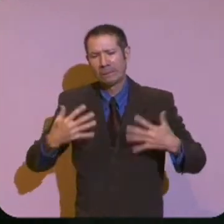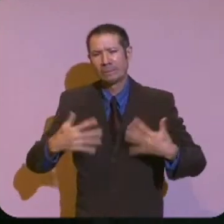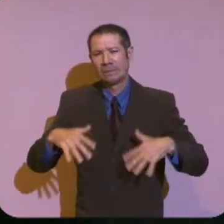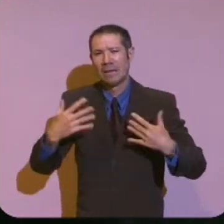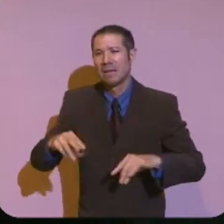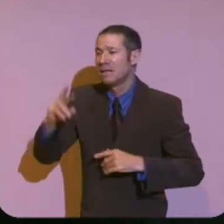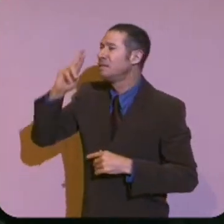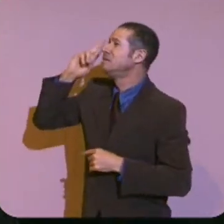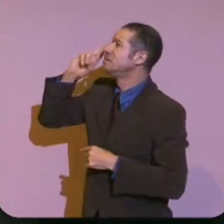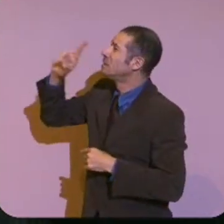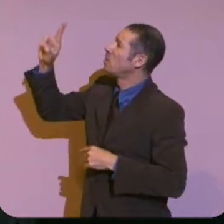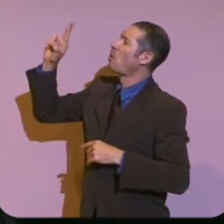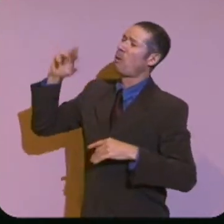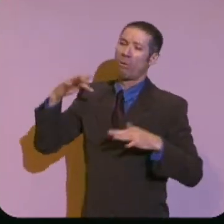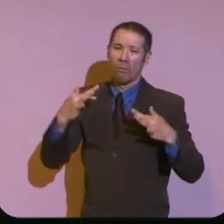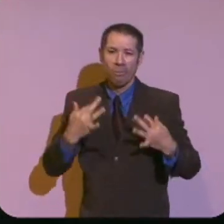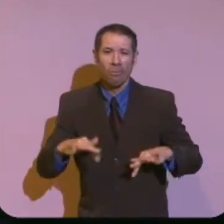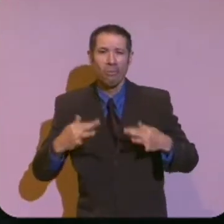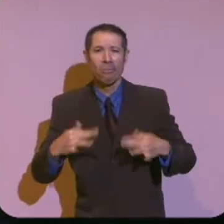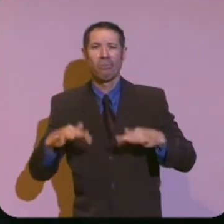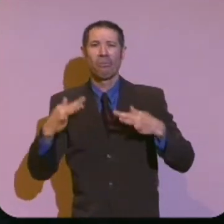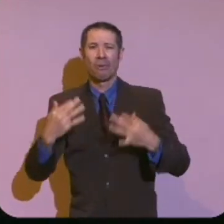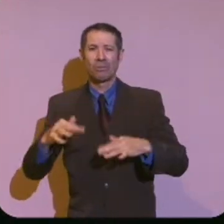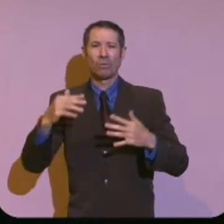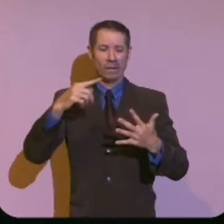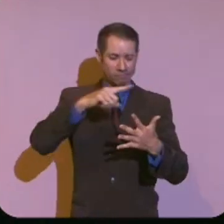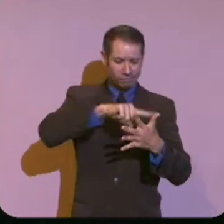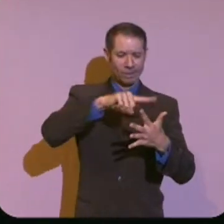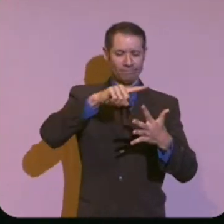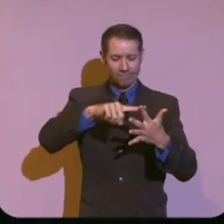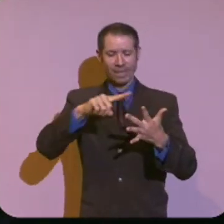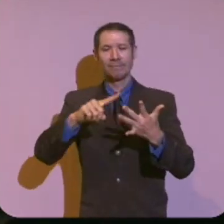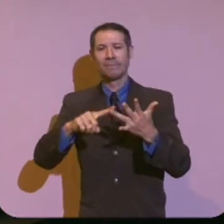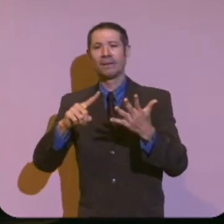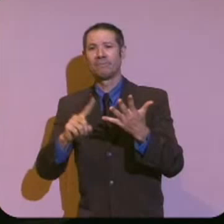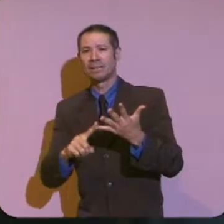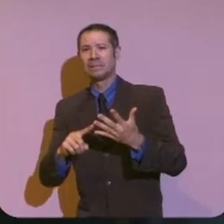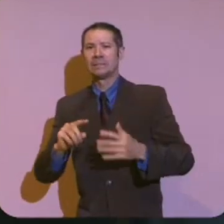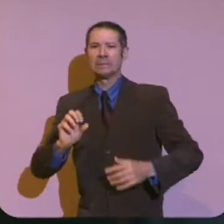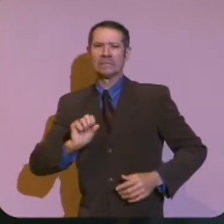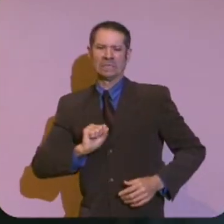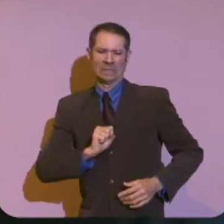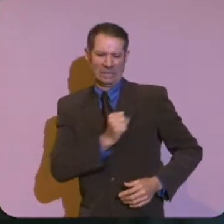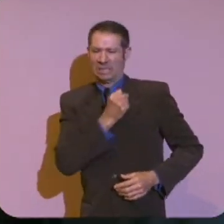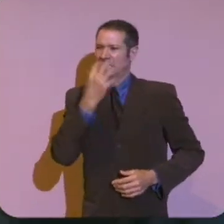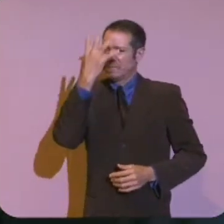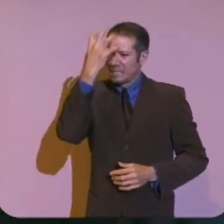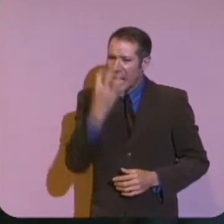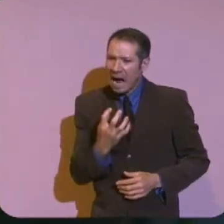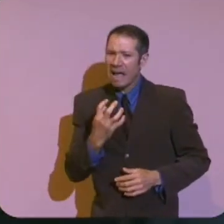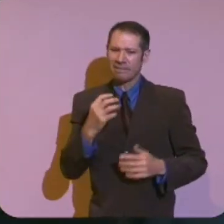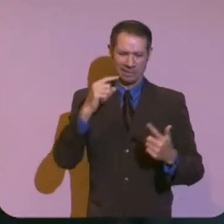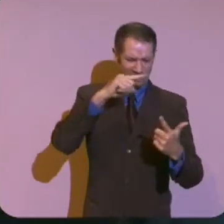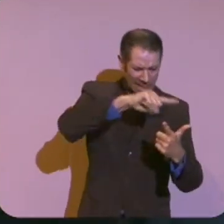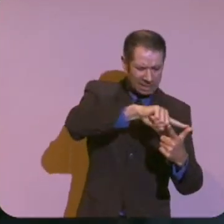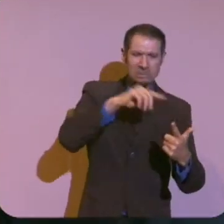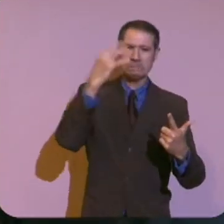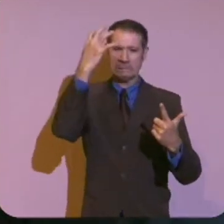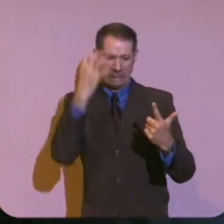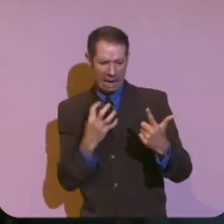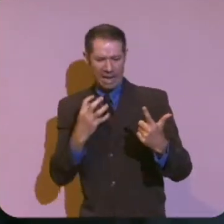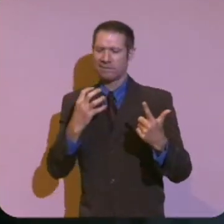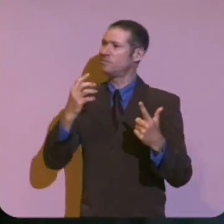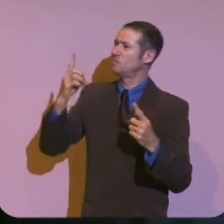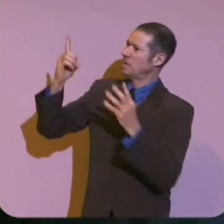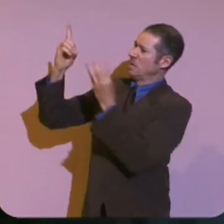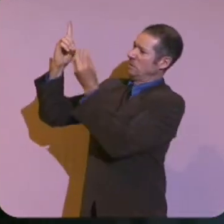Ele: Senhor, está doendo isso, está doendo aquilo, eu tenho raiva disso, eu tenho raiva daquilo. Tem gente que foge de